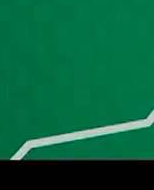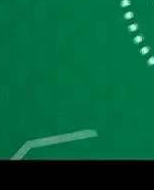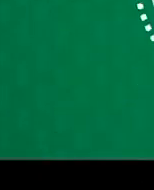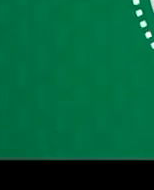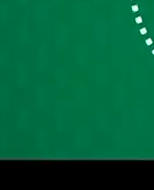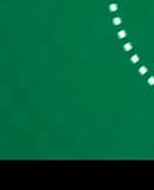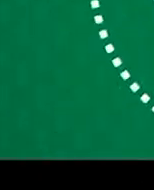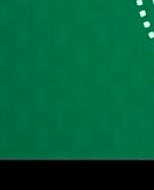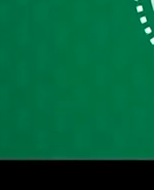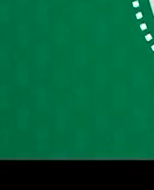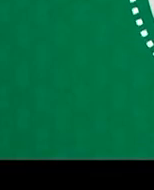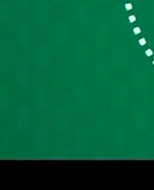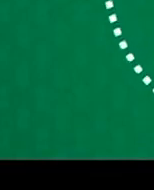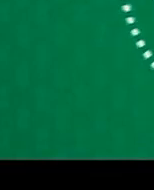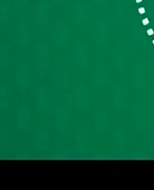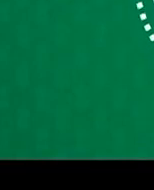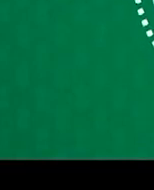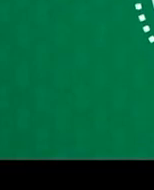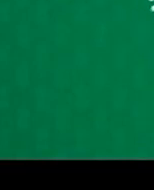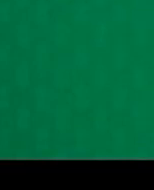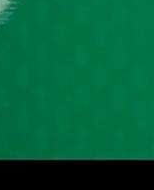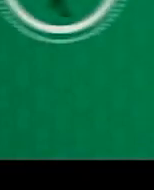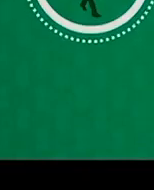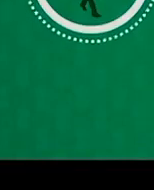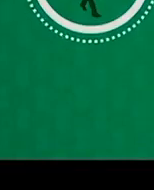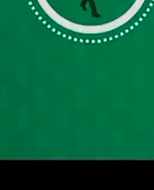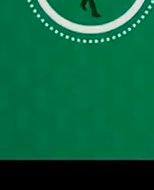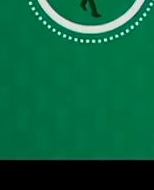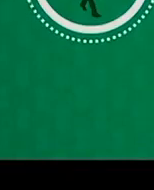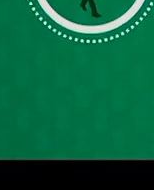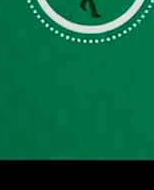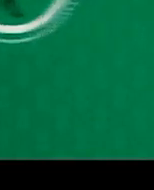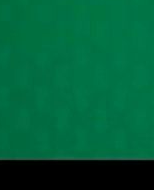crescer como homens, como maridos, como filhos. É o que